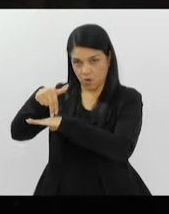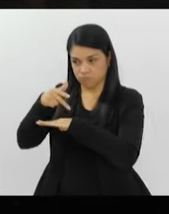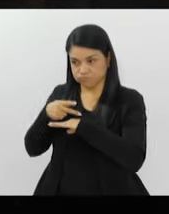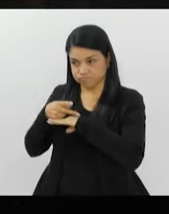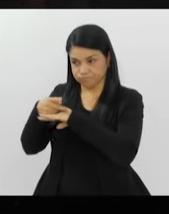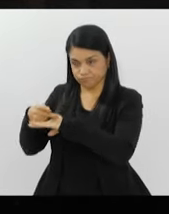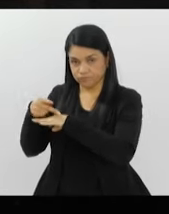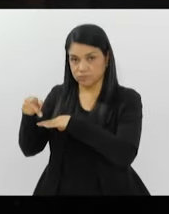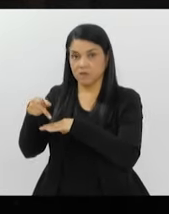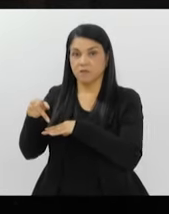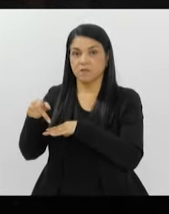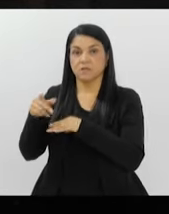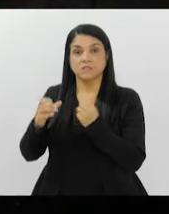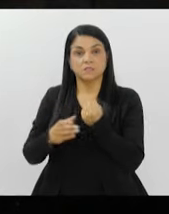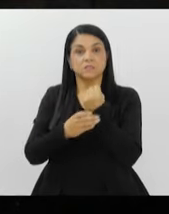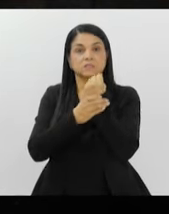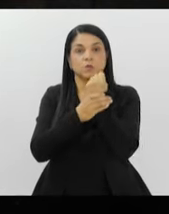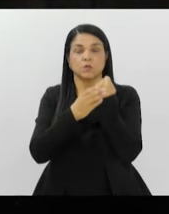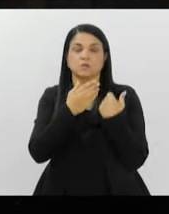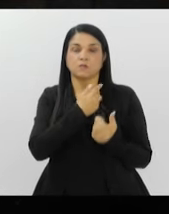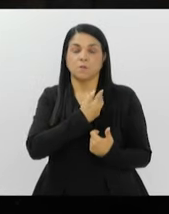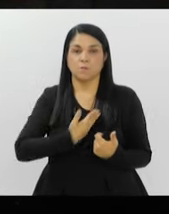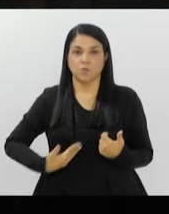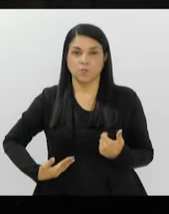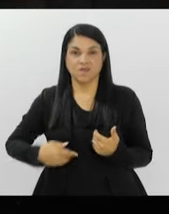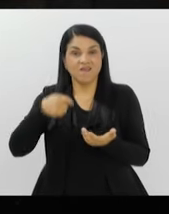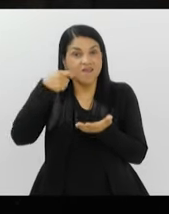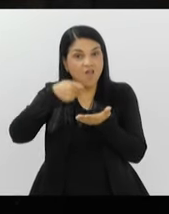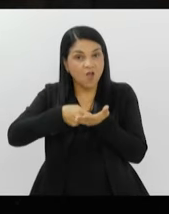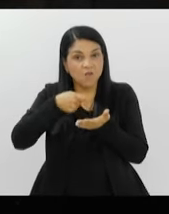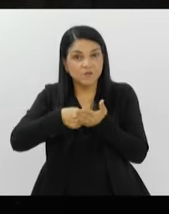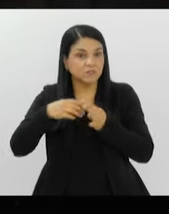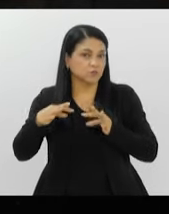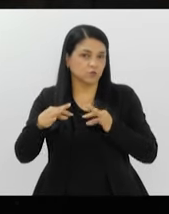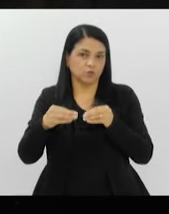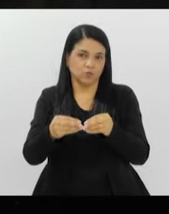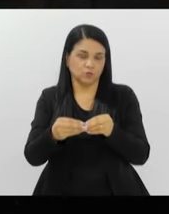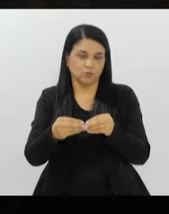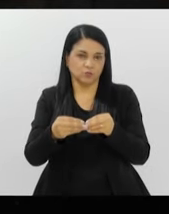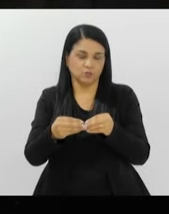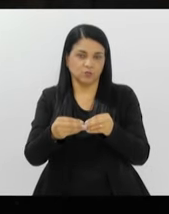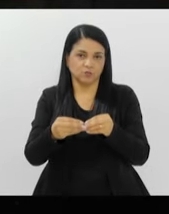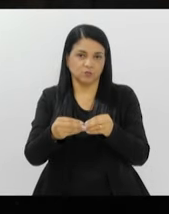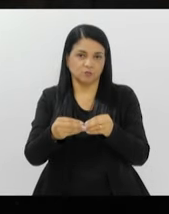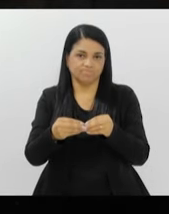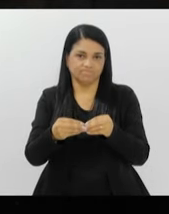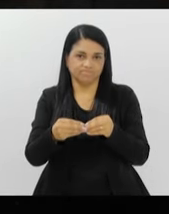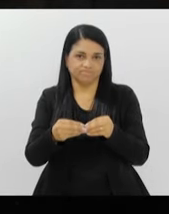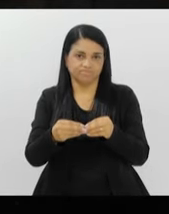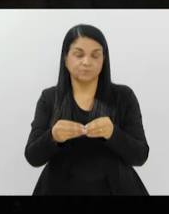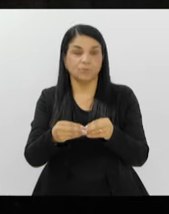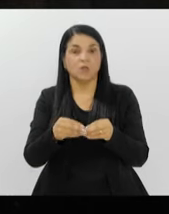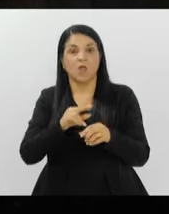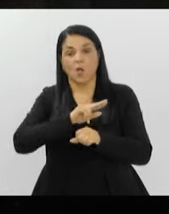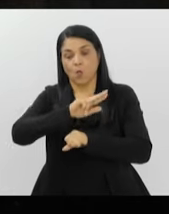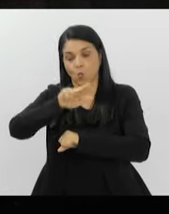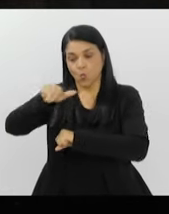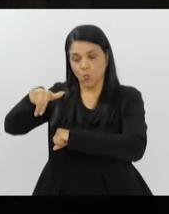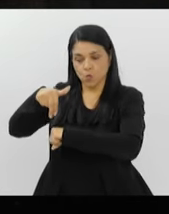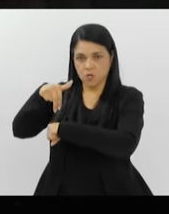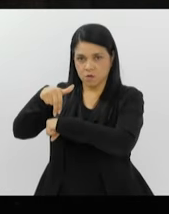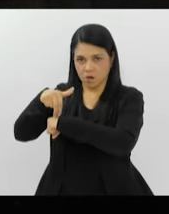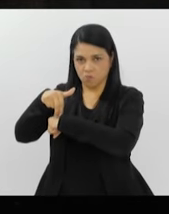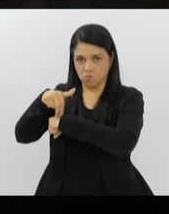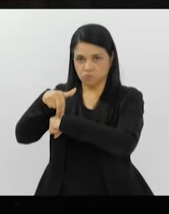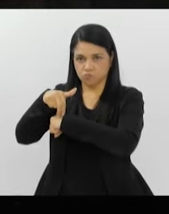verdadeiro Segurança Pública é dever de todos Sem dúvida nenhuma da União